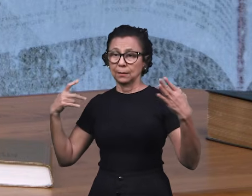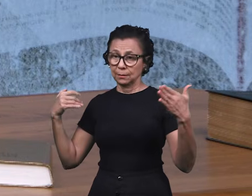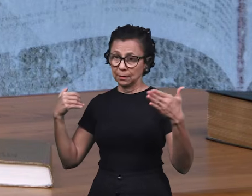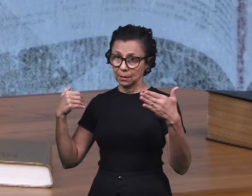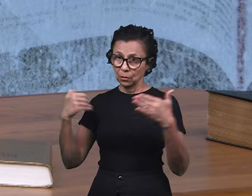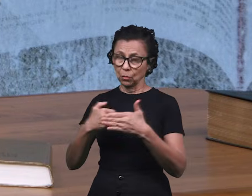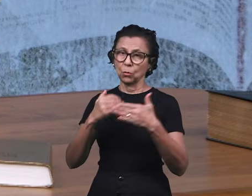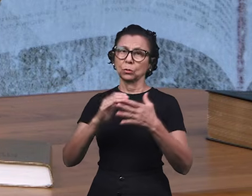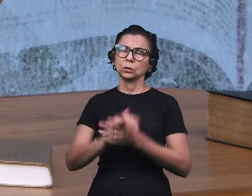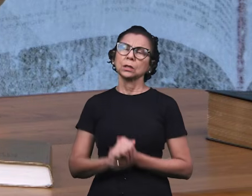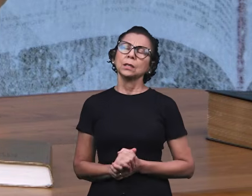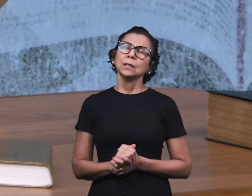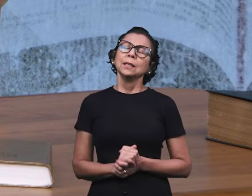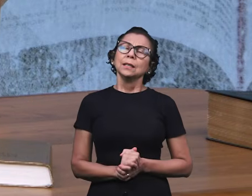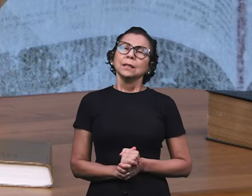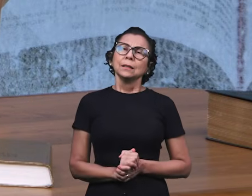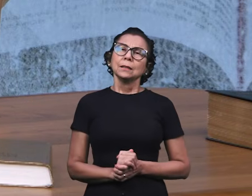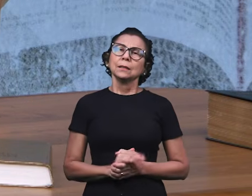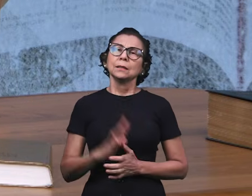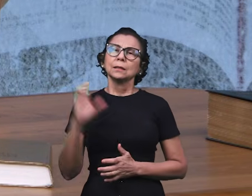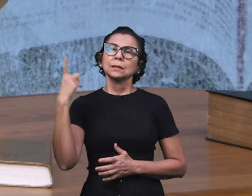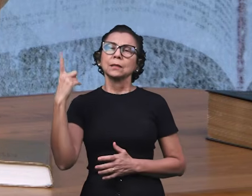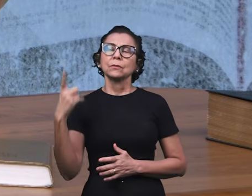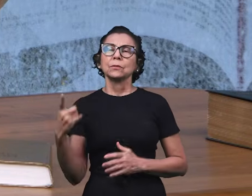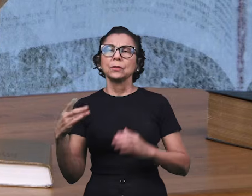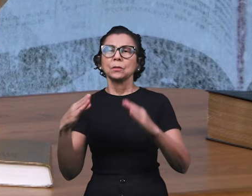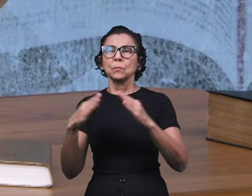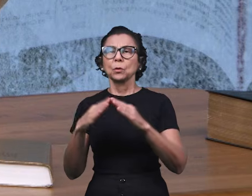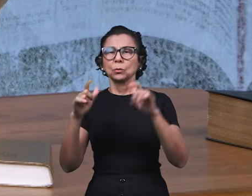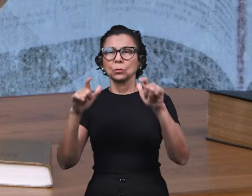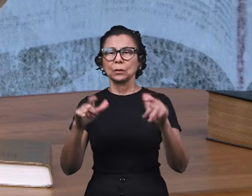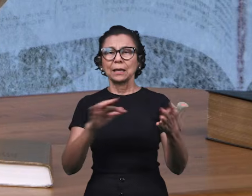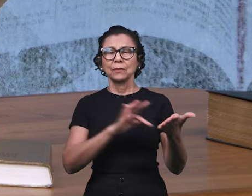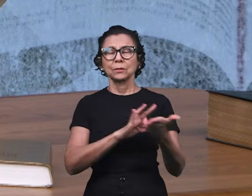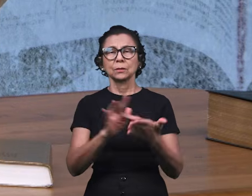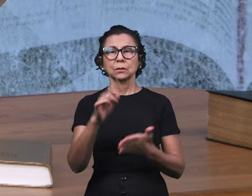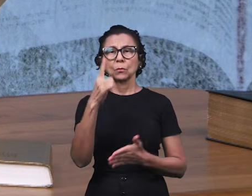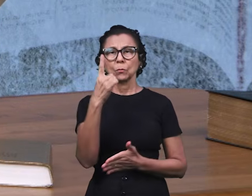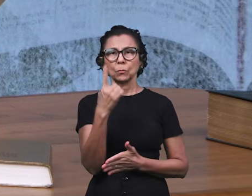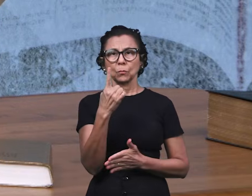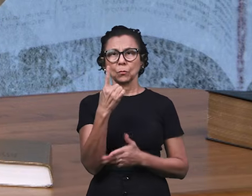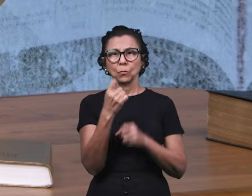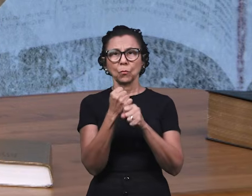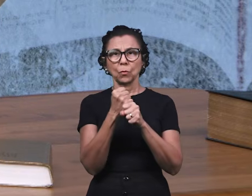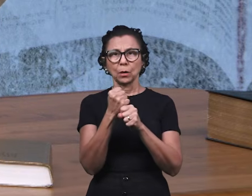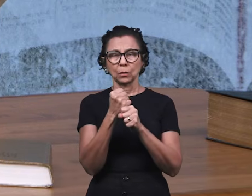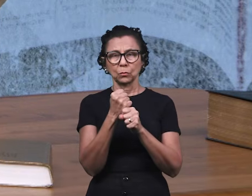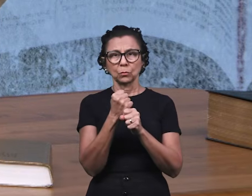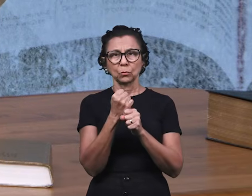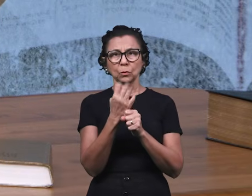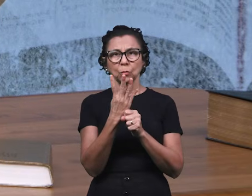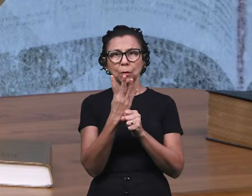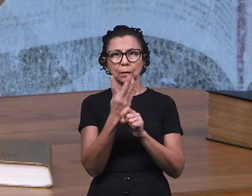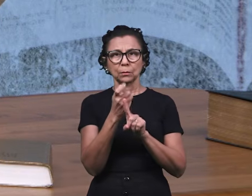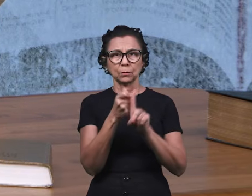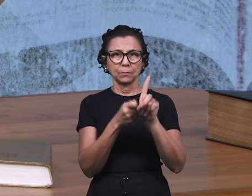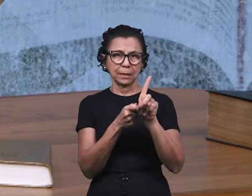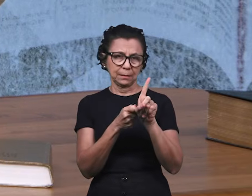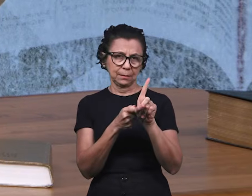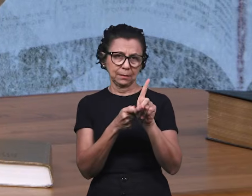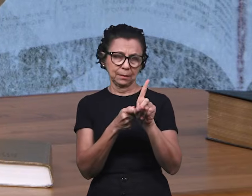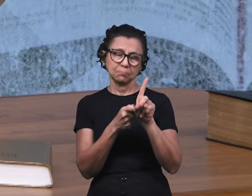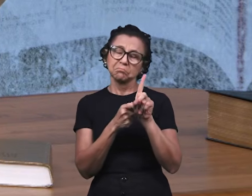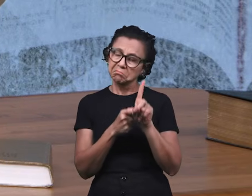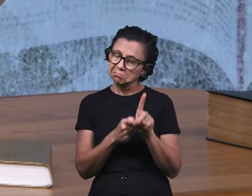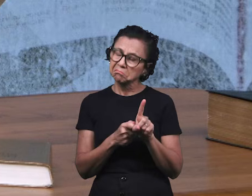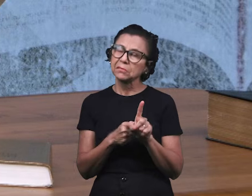número dos dias em que Davi habitou na terra dos filisteus 1 ano e 4 meses. E subia